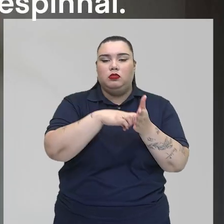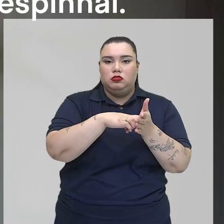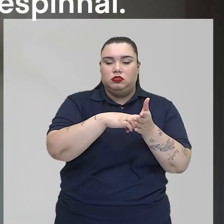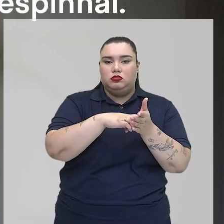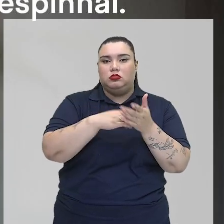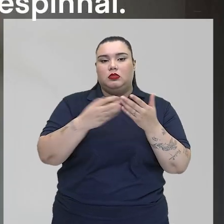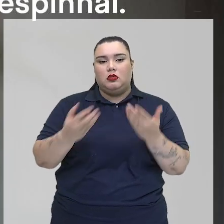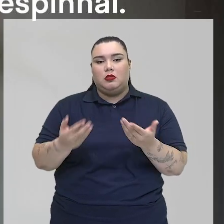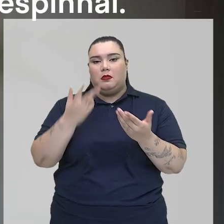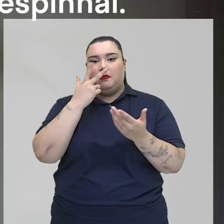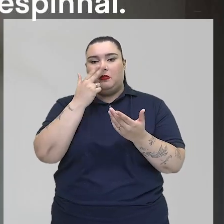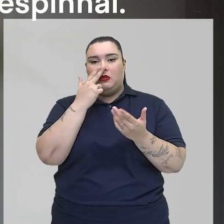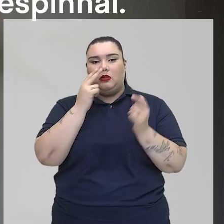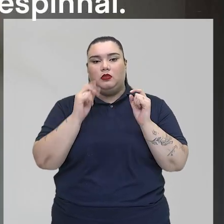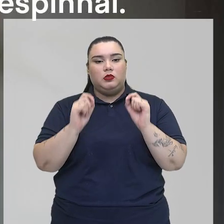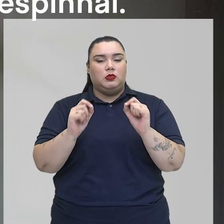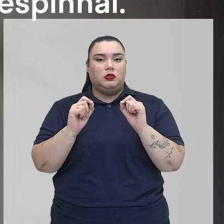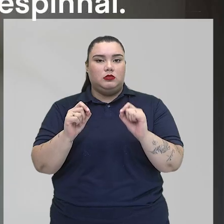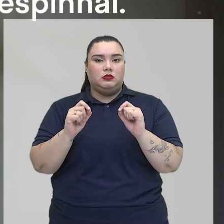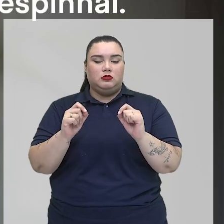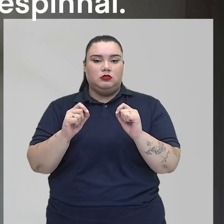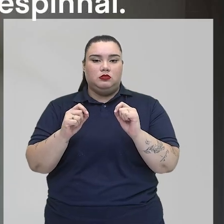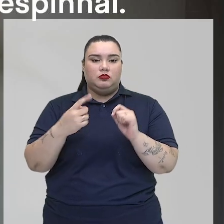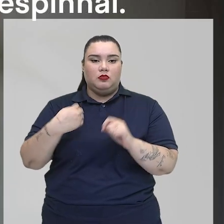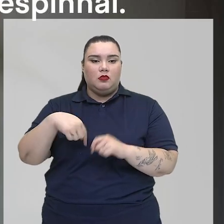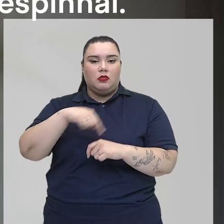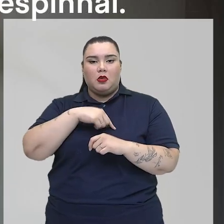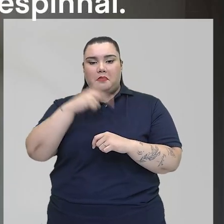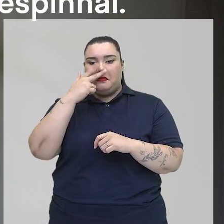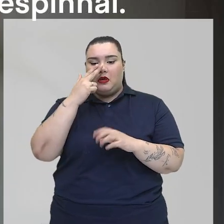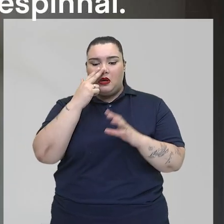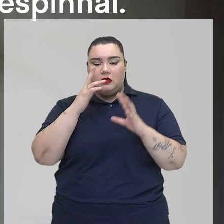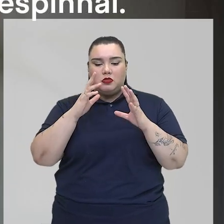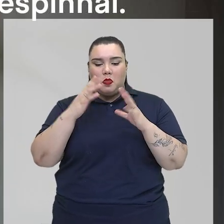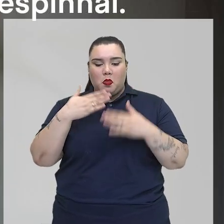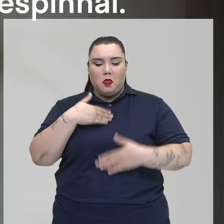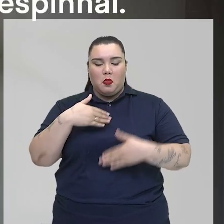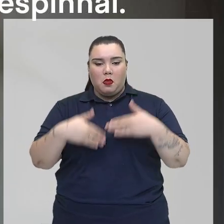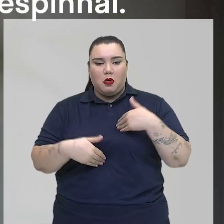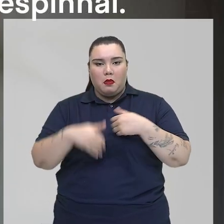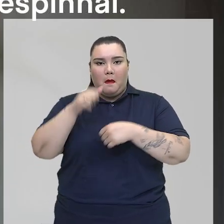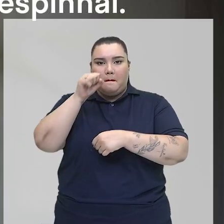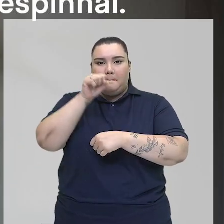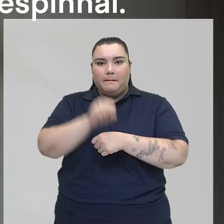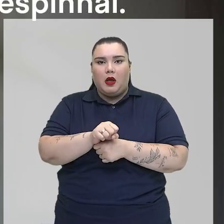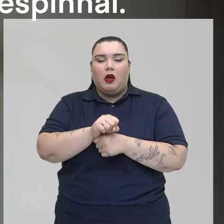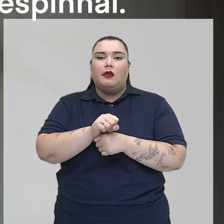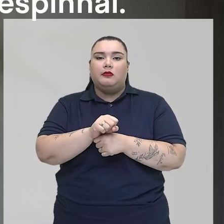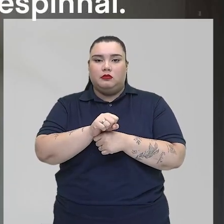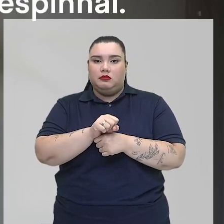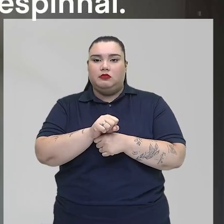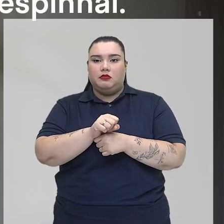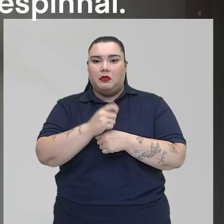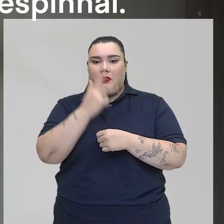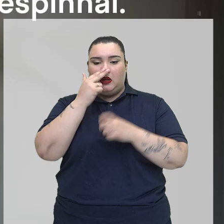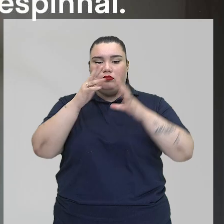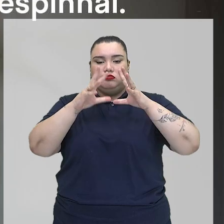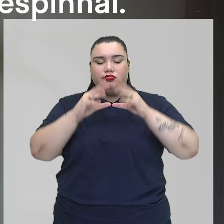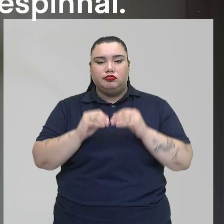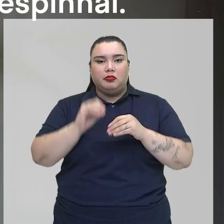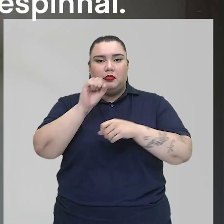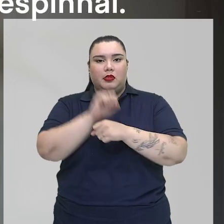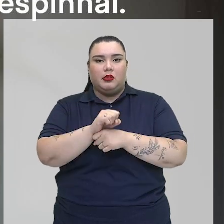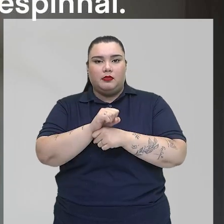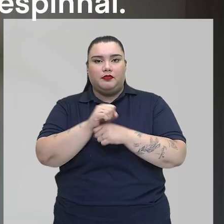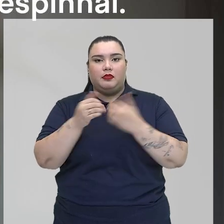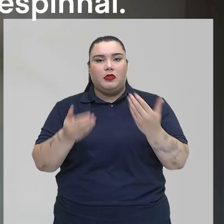como se desligasse a nossa energia, né? E a partir desse momento a gente não consegue funcionar mais. Então, uma